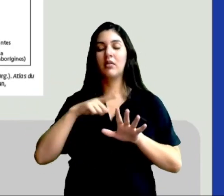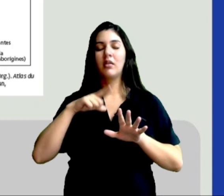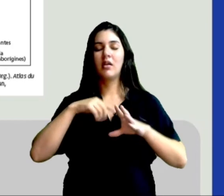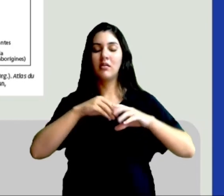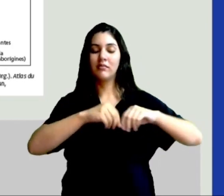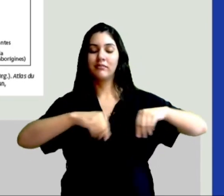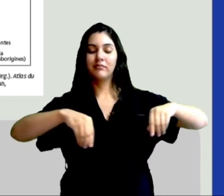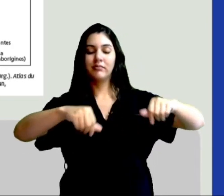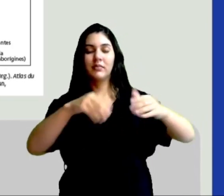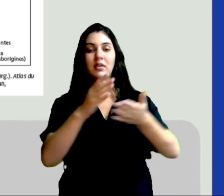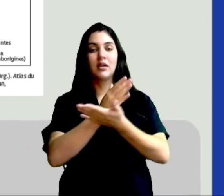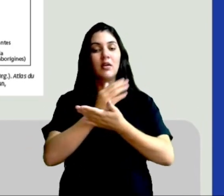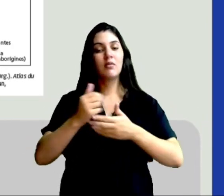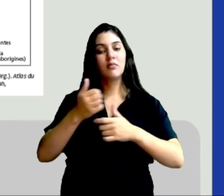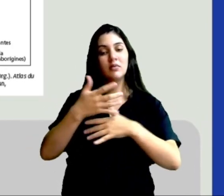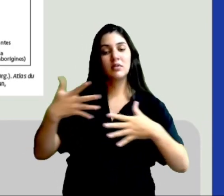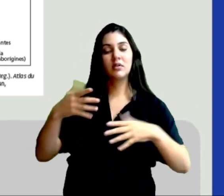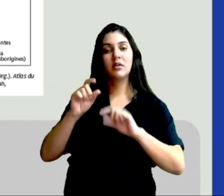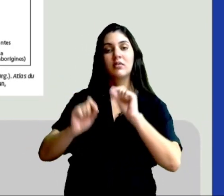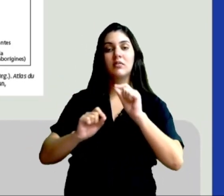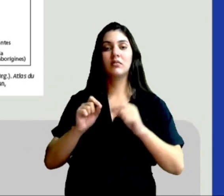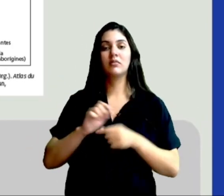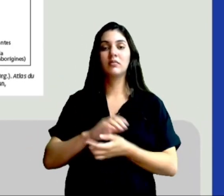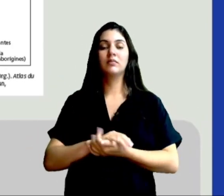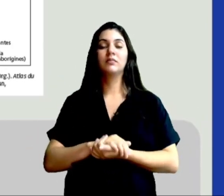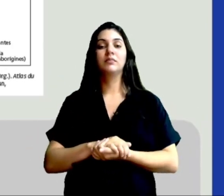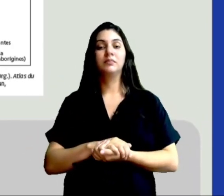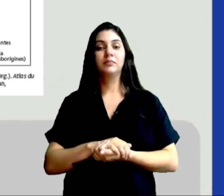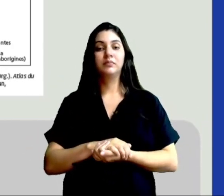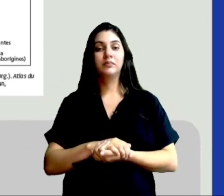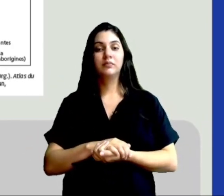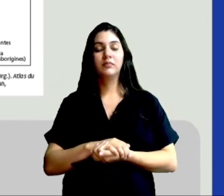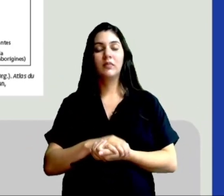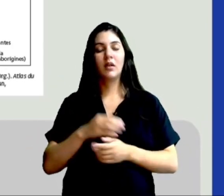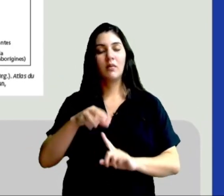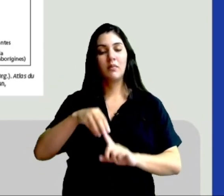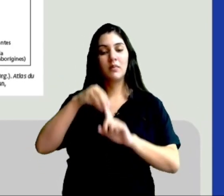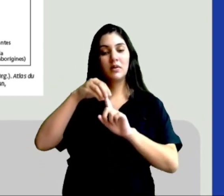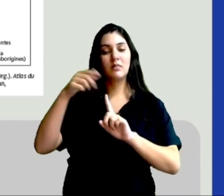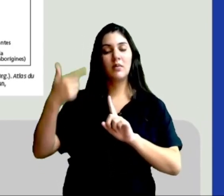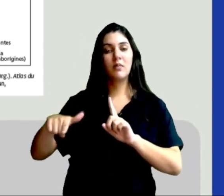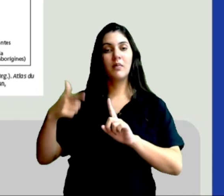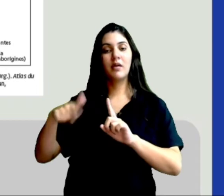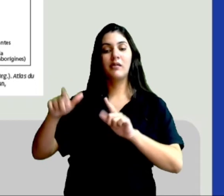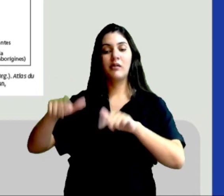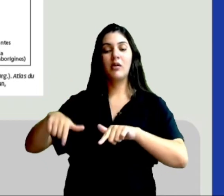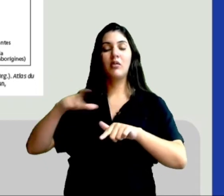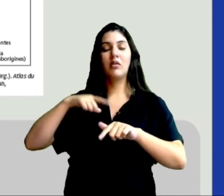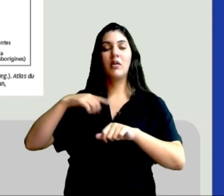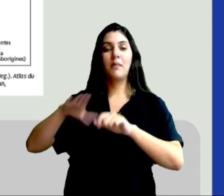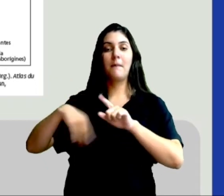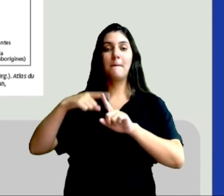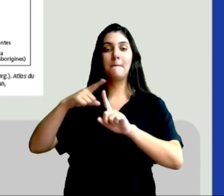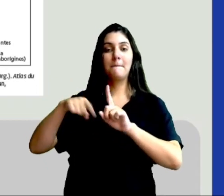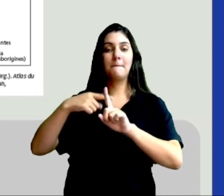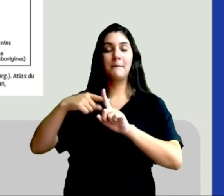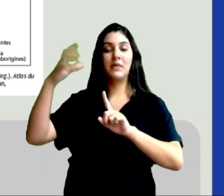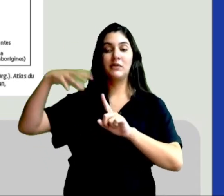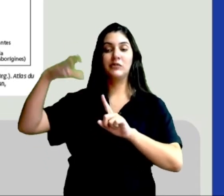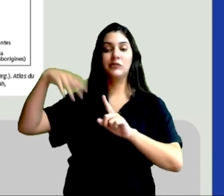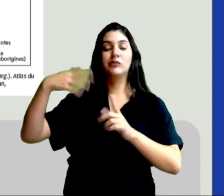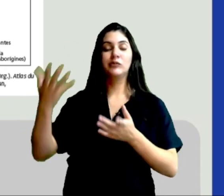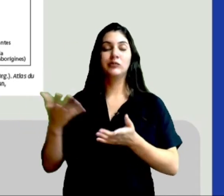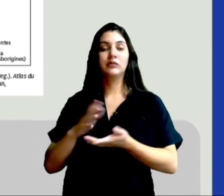desertos, e algumas cidades como Melbourne, Sydney, né, principalmente ali naquela região onde chove mais, que permite melhor